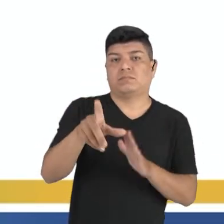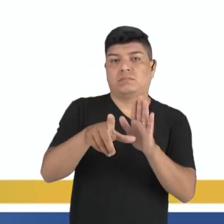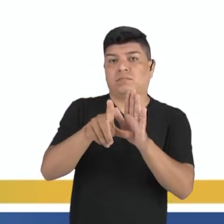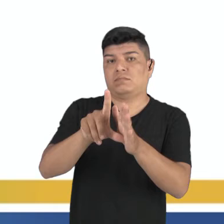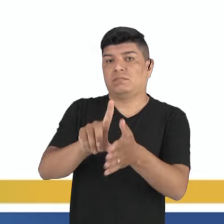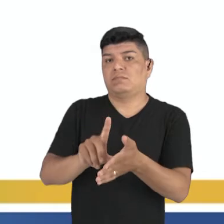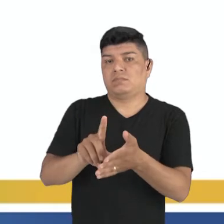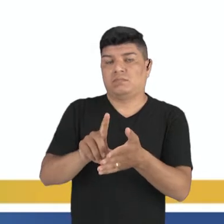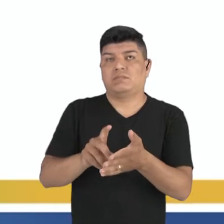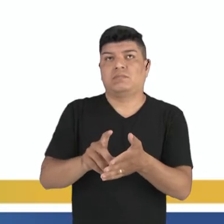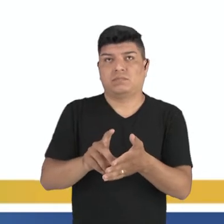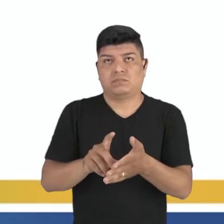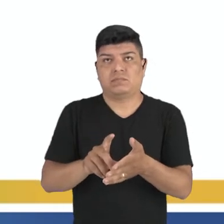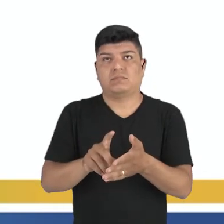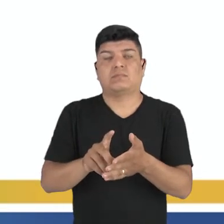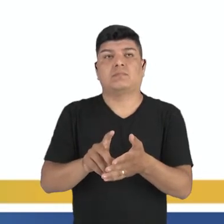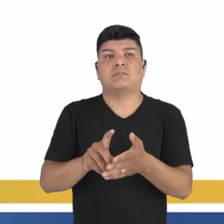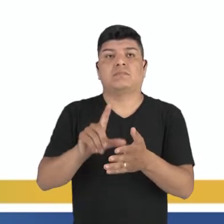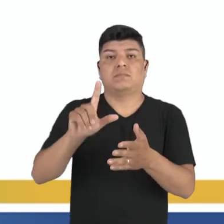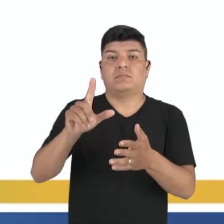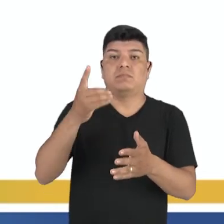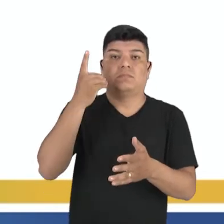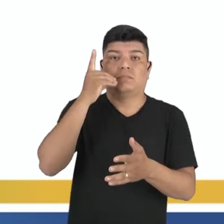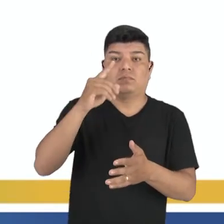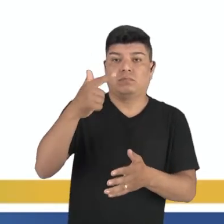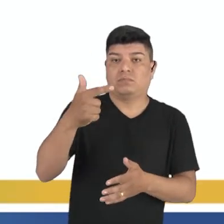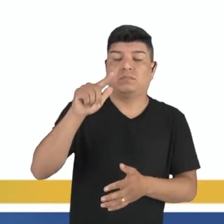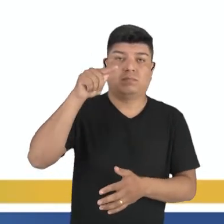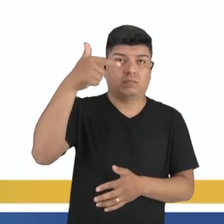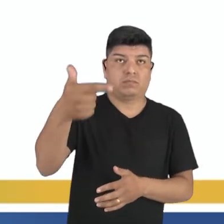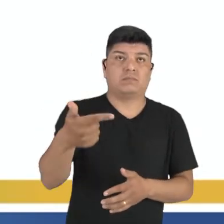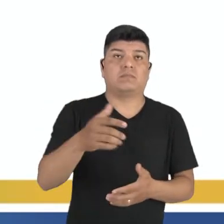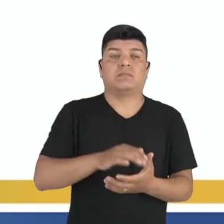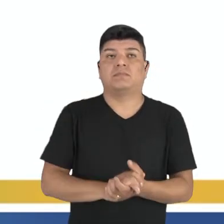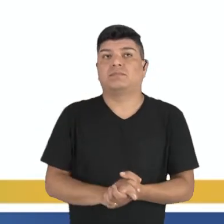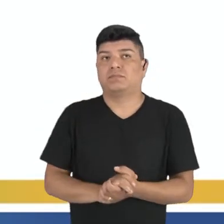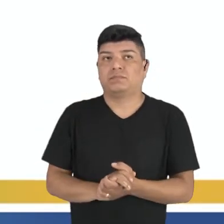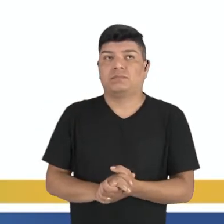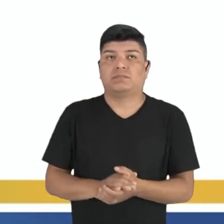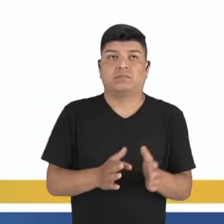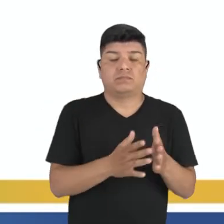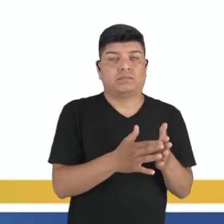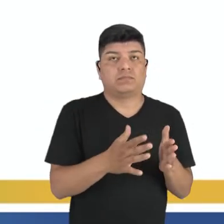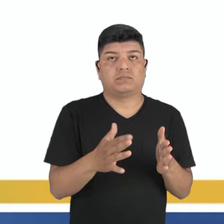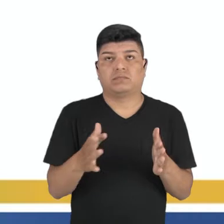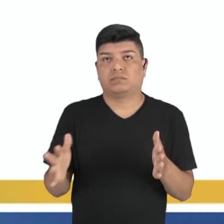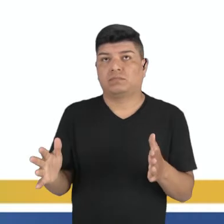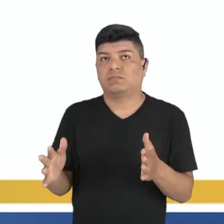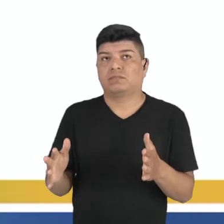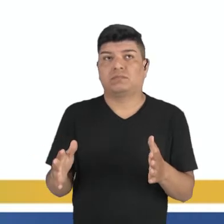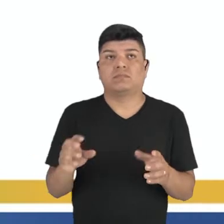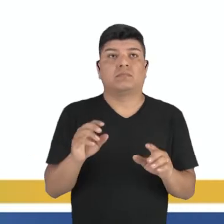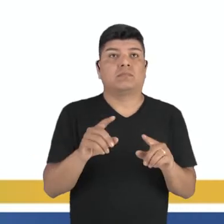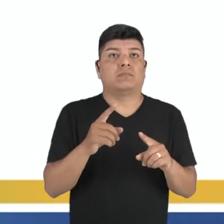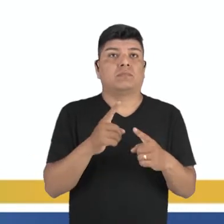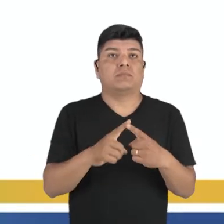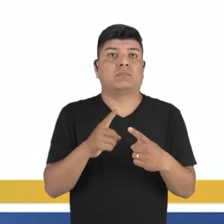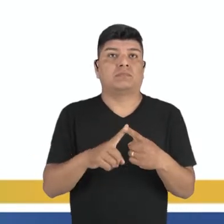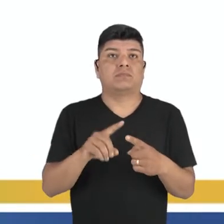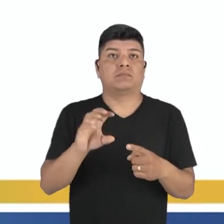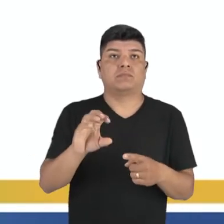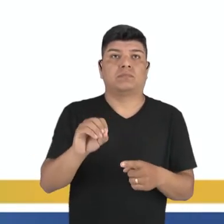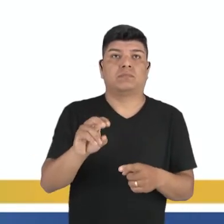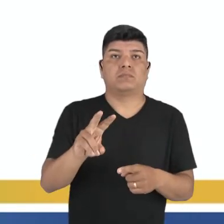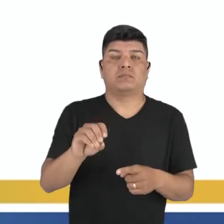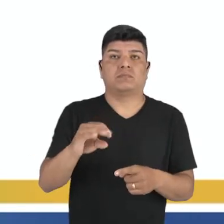da ovulação e 2 dias depois dela, né? Este tempo é considerado, pois o ovócito sobrevive por volta de mais ou